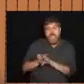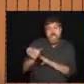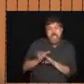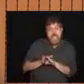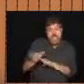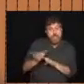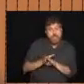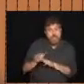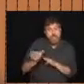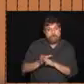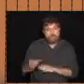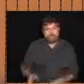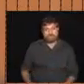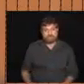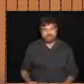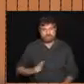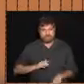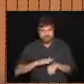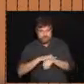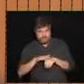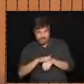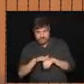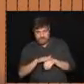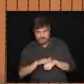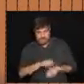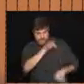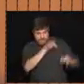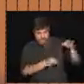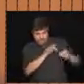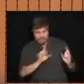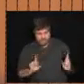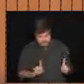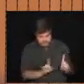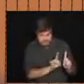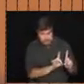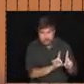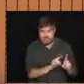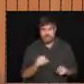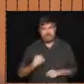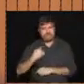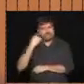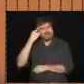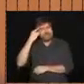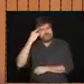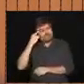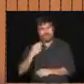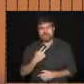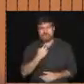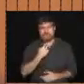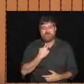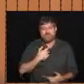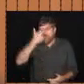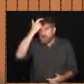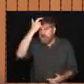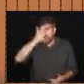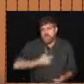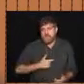vou repetir, conversando juridicamente com o Dr. Panuto, nós achamos que seria imprudente eu